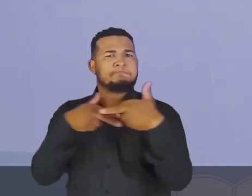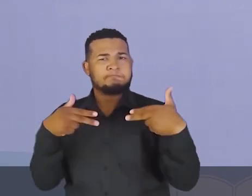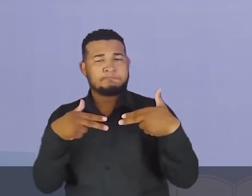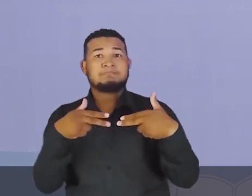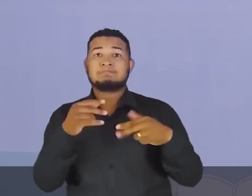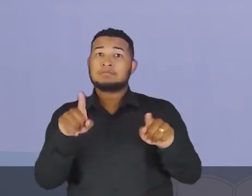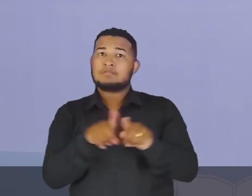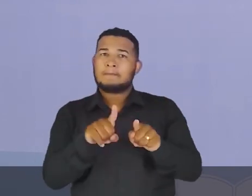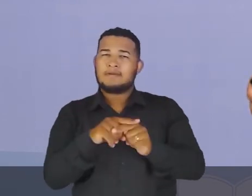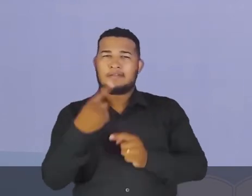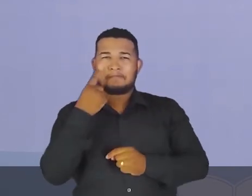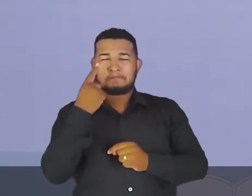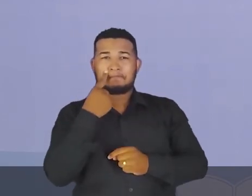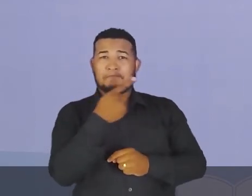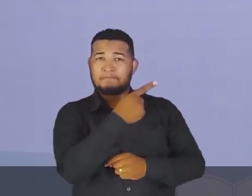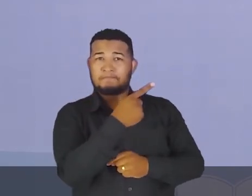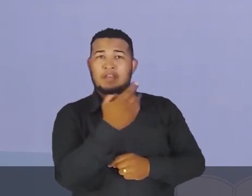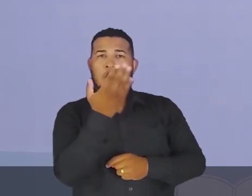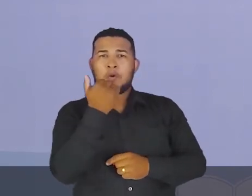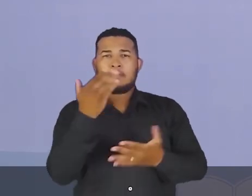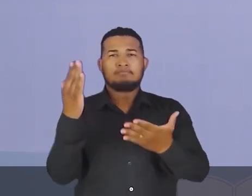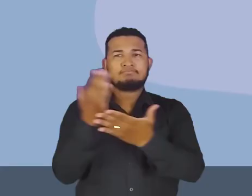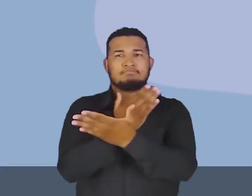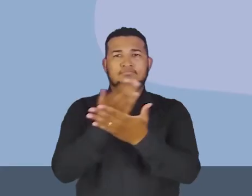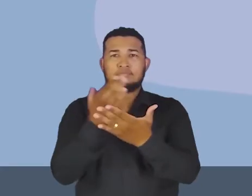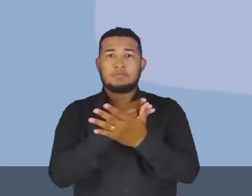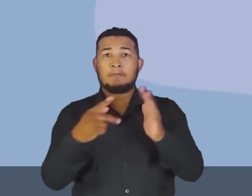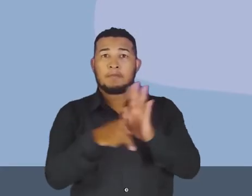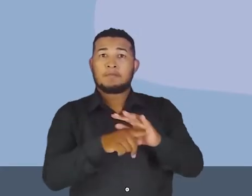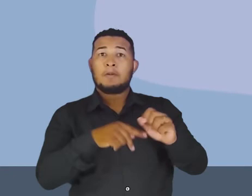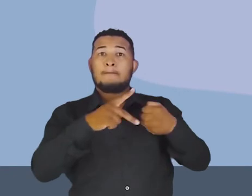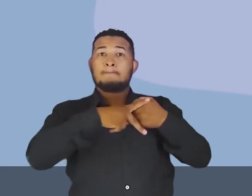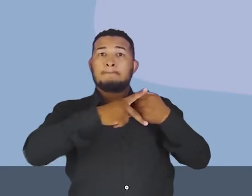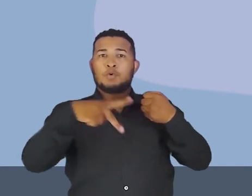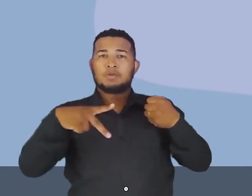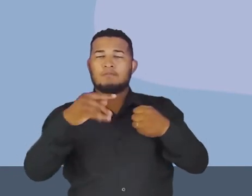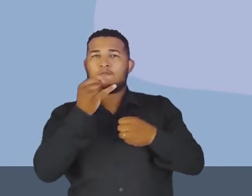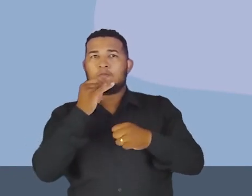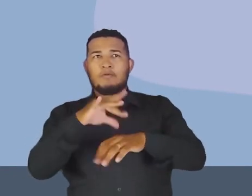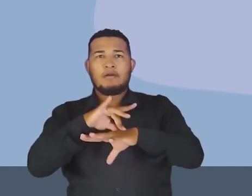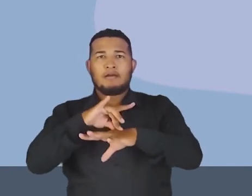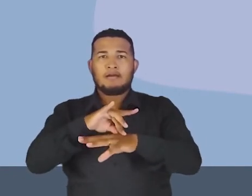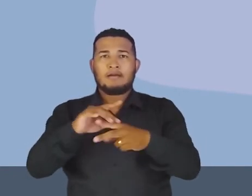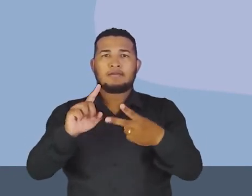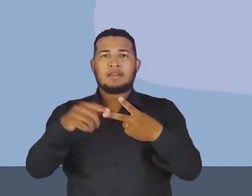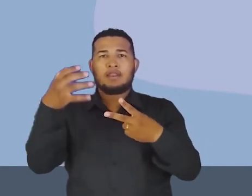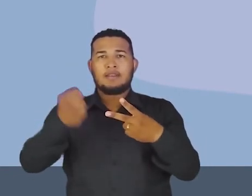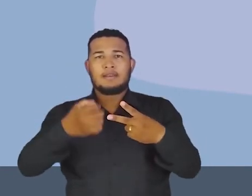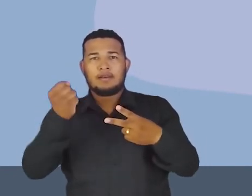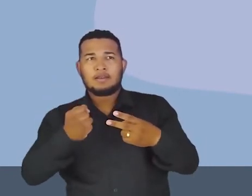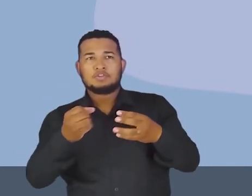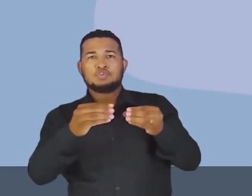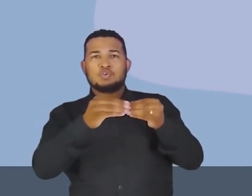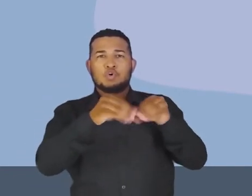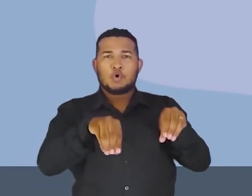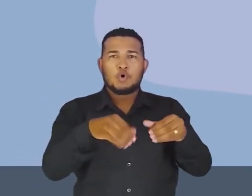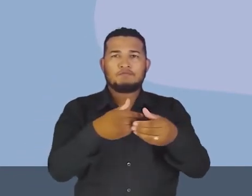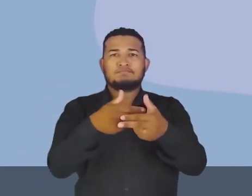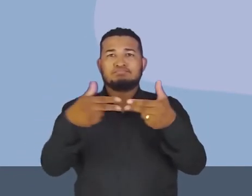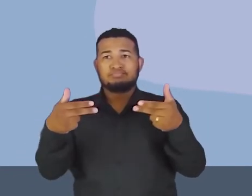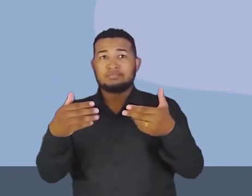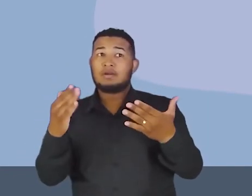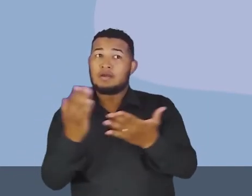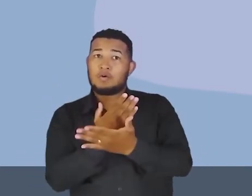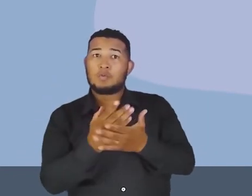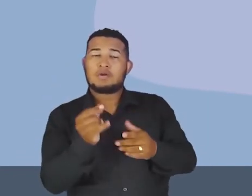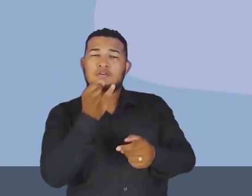temos aqui na imagem, né, alguns alimentos ricos em proteínas, né, como carne, leite, ovos, alimentos de origem animal e